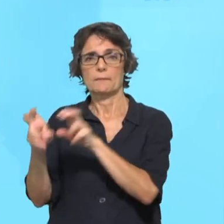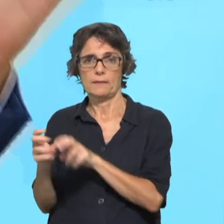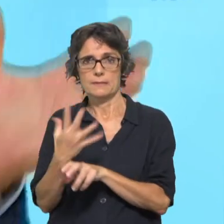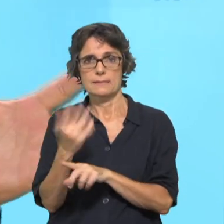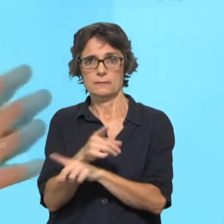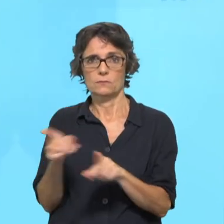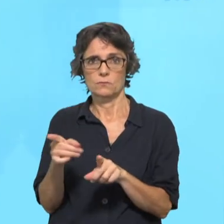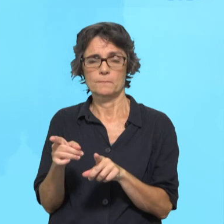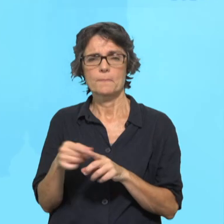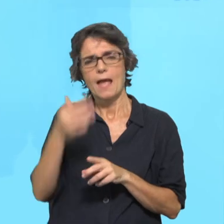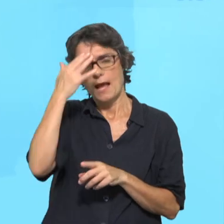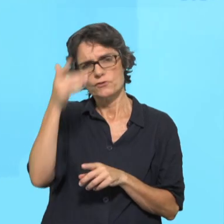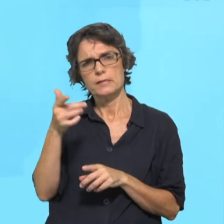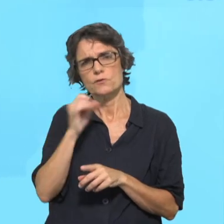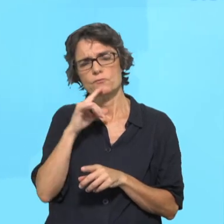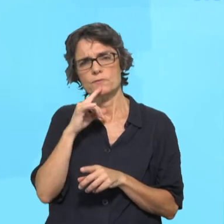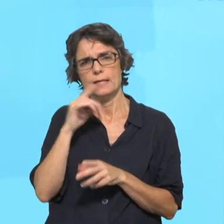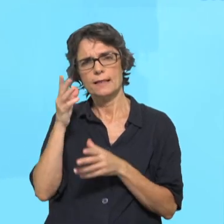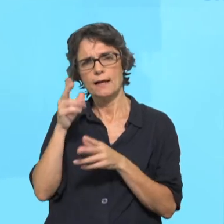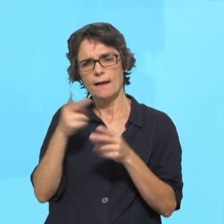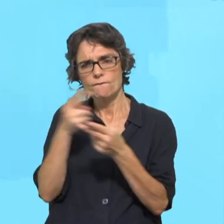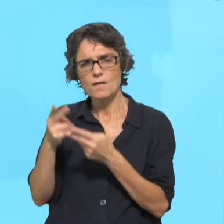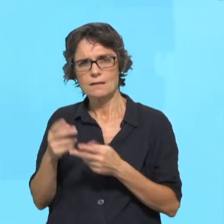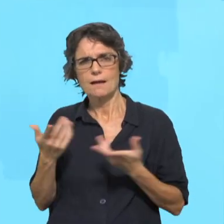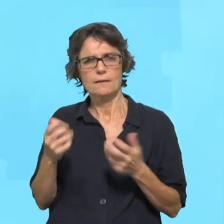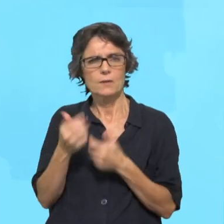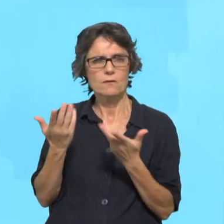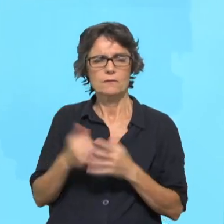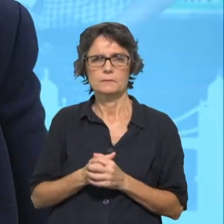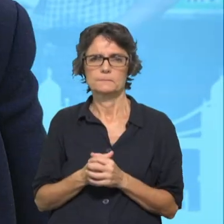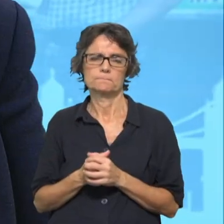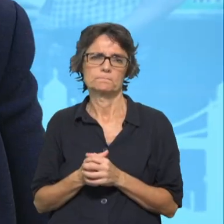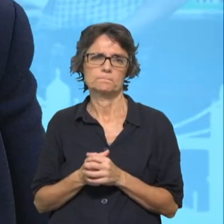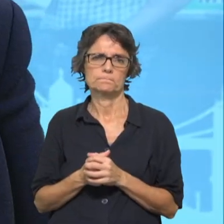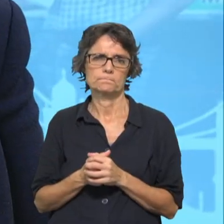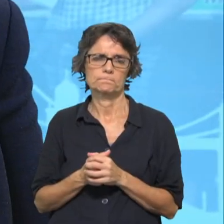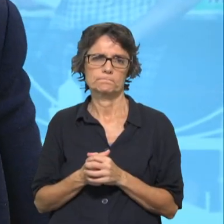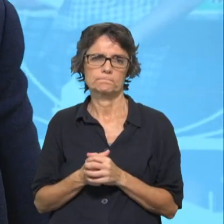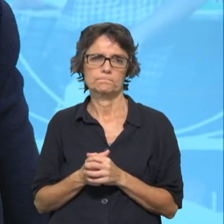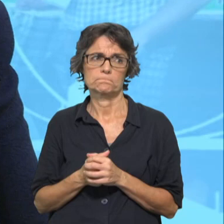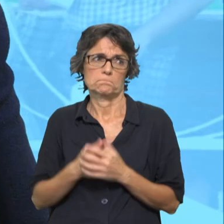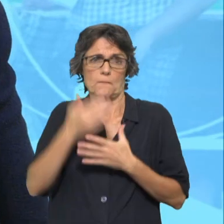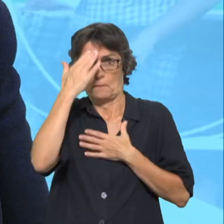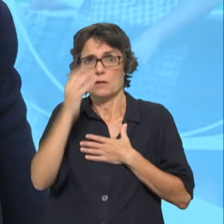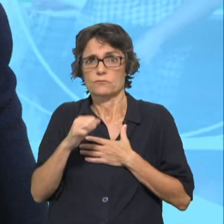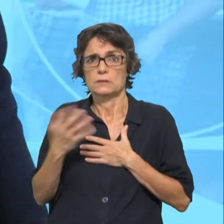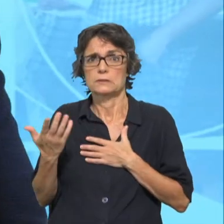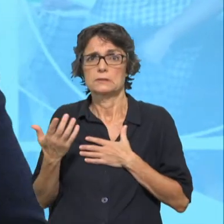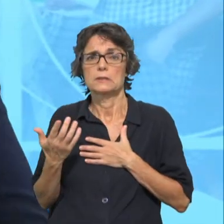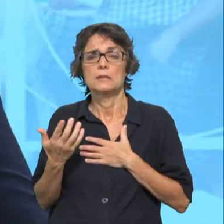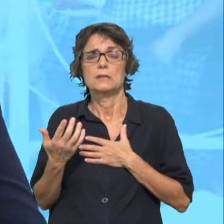não genericamente sobre essas temáticas? Eu penso que sim, porque, de qualquer forma, mesmo os peritos que estão